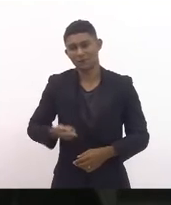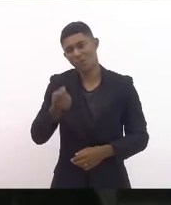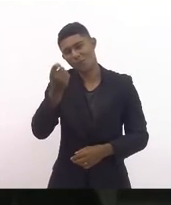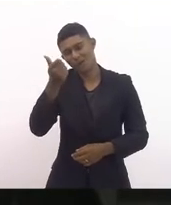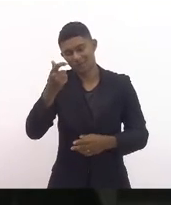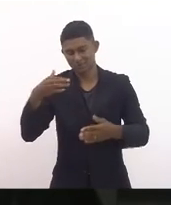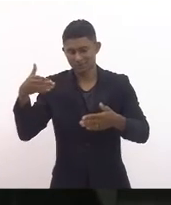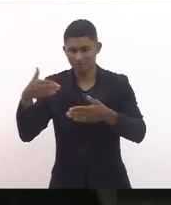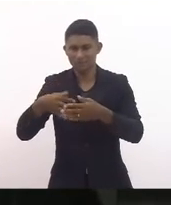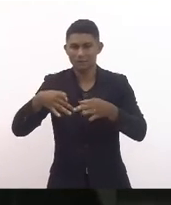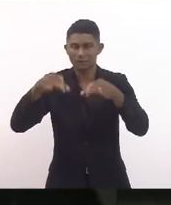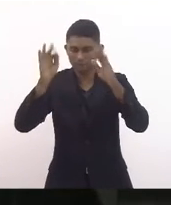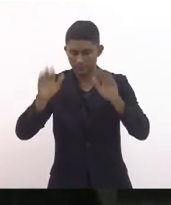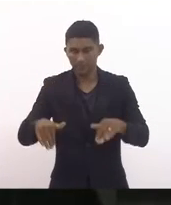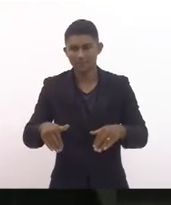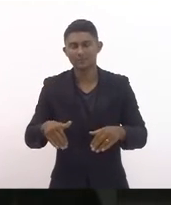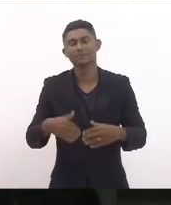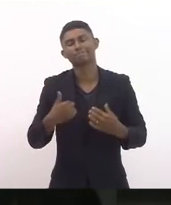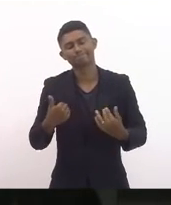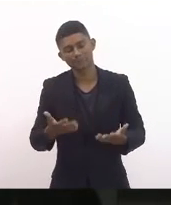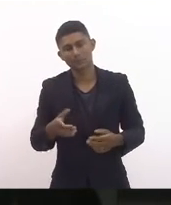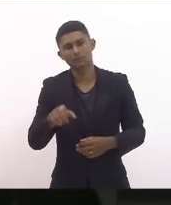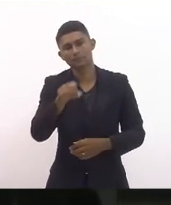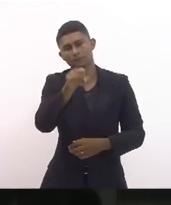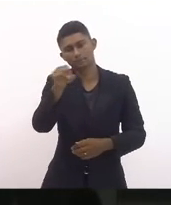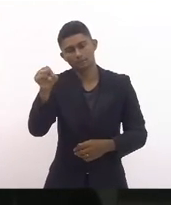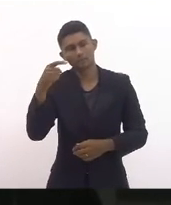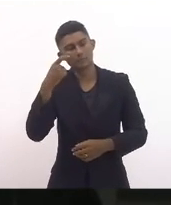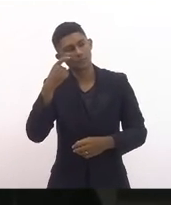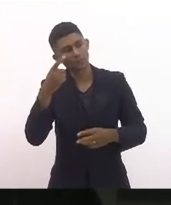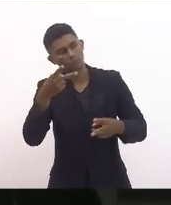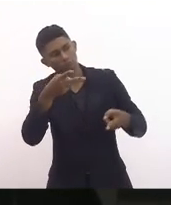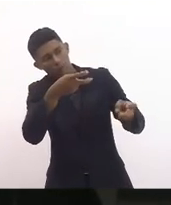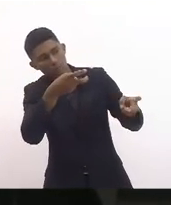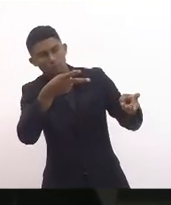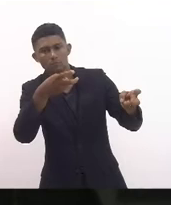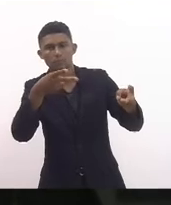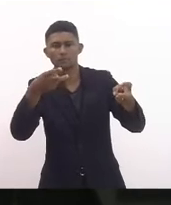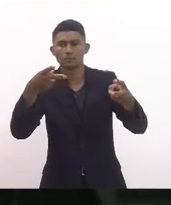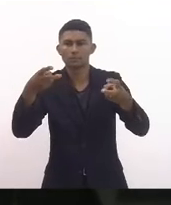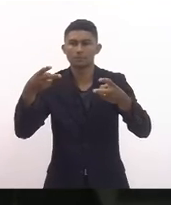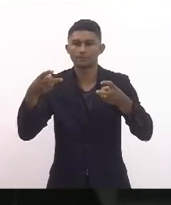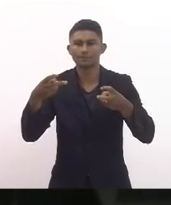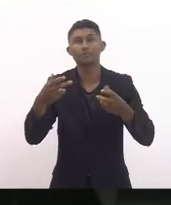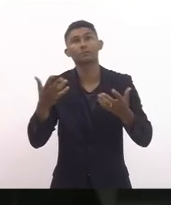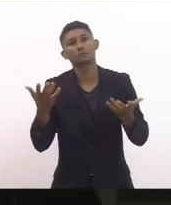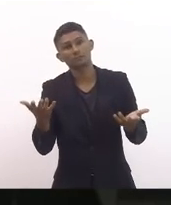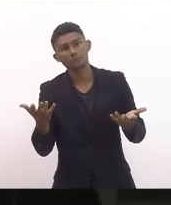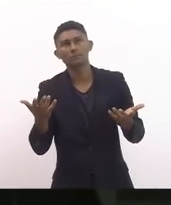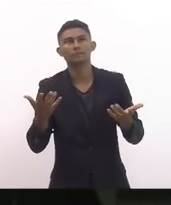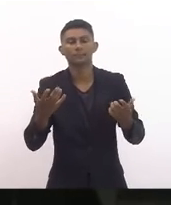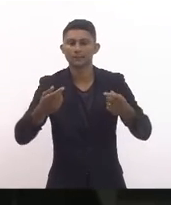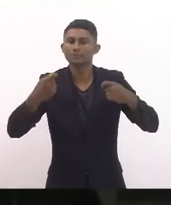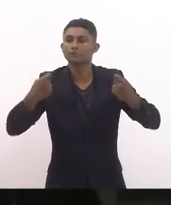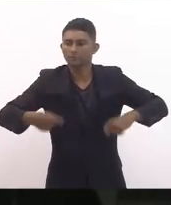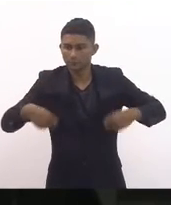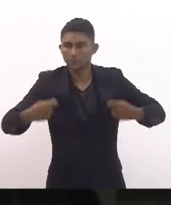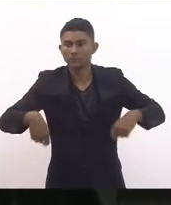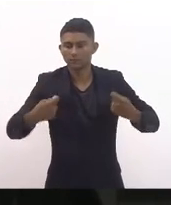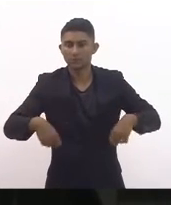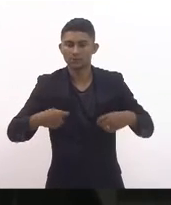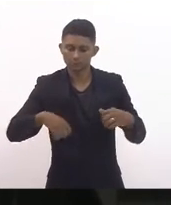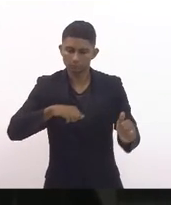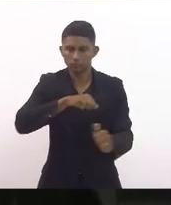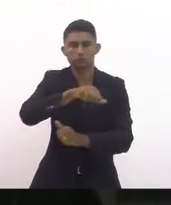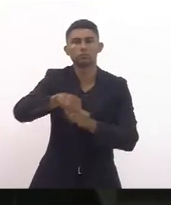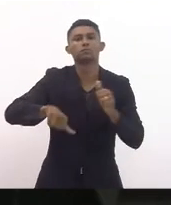das luzes e começou a perceber que precisa mudar o